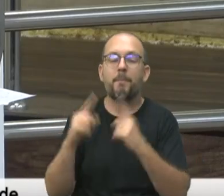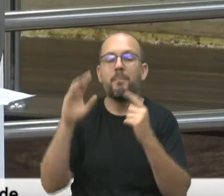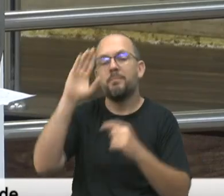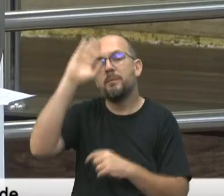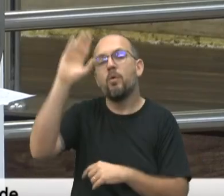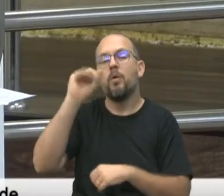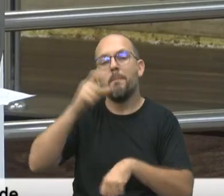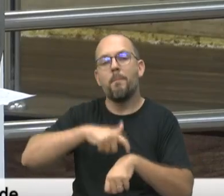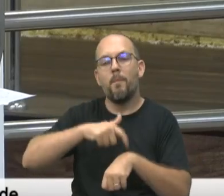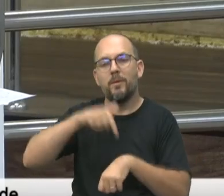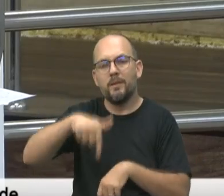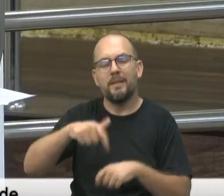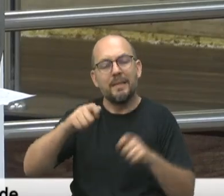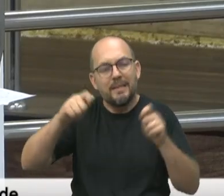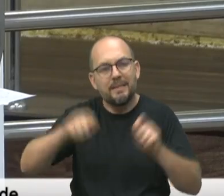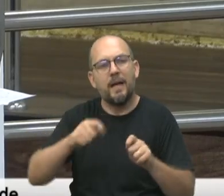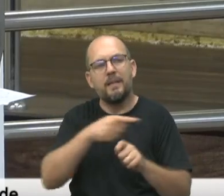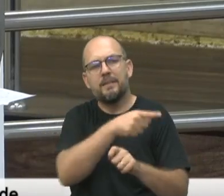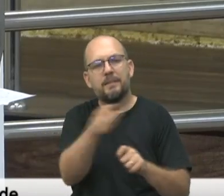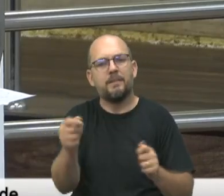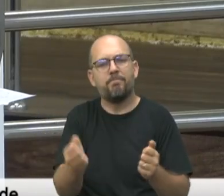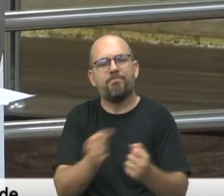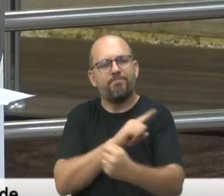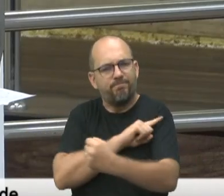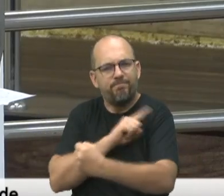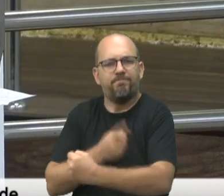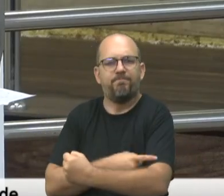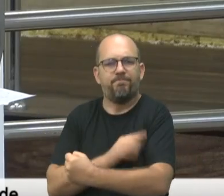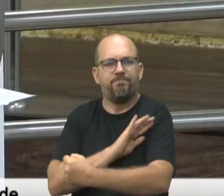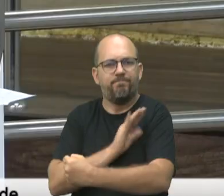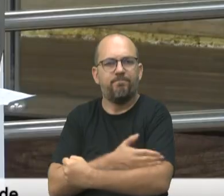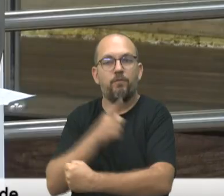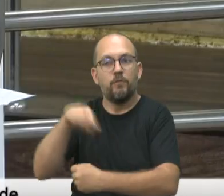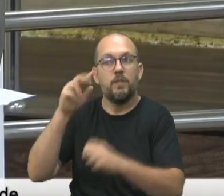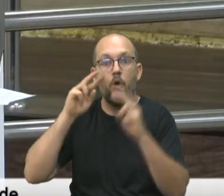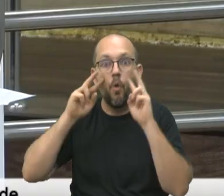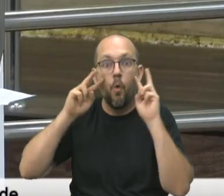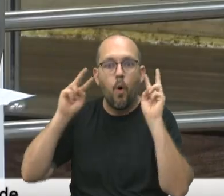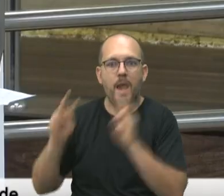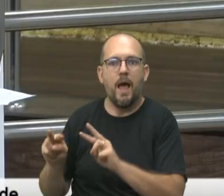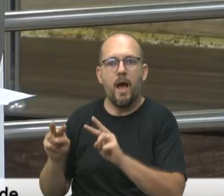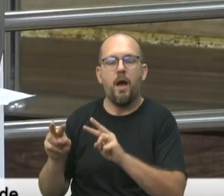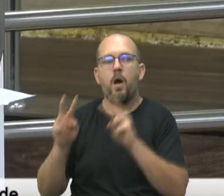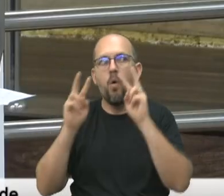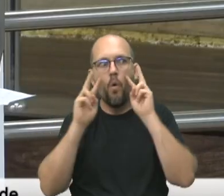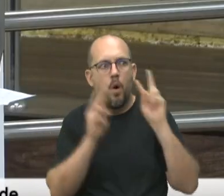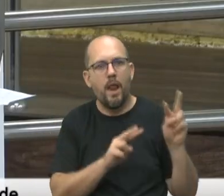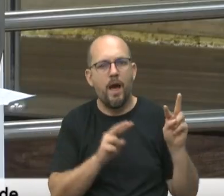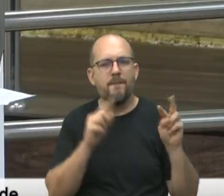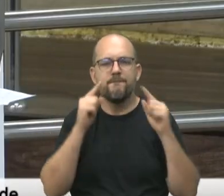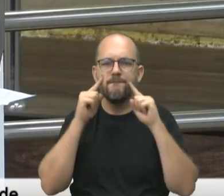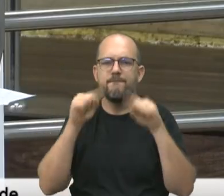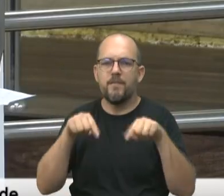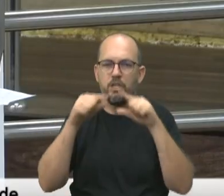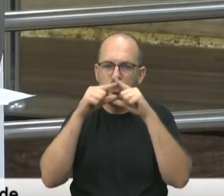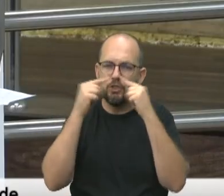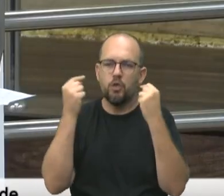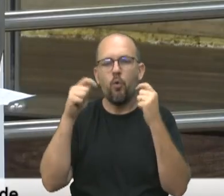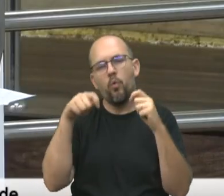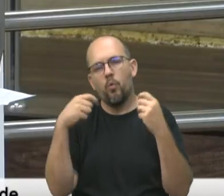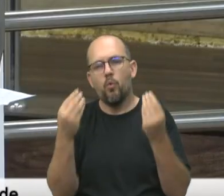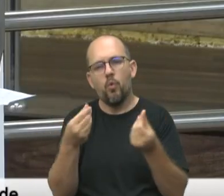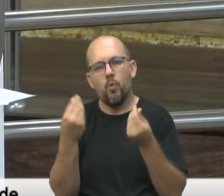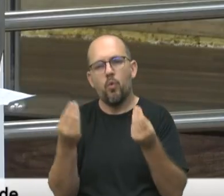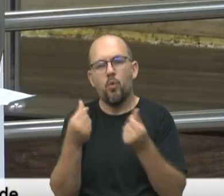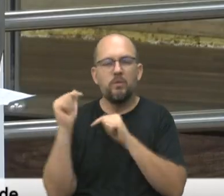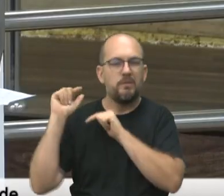esse momento aqui possa servir para a gente se fortalecer, para que vocês possam olhar para o lado e ver que, apesar de Jaú ser dito uma cidade tão